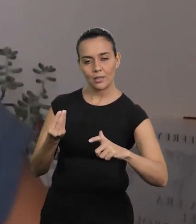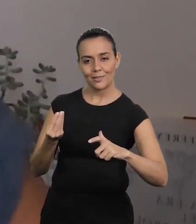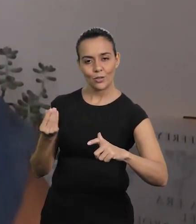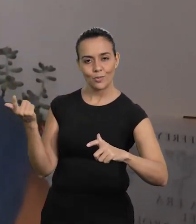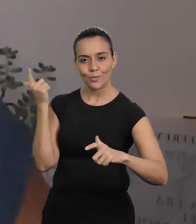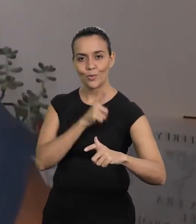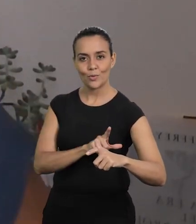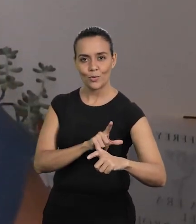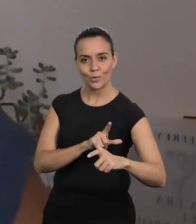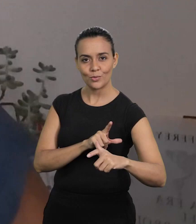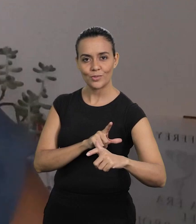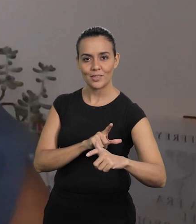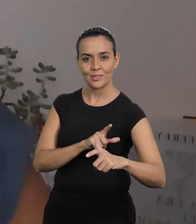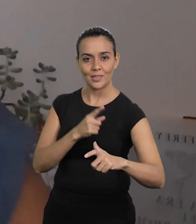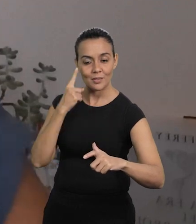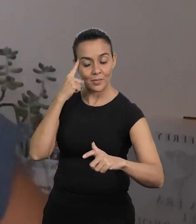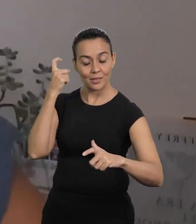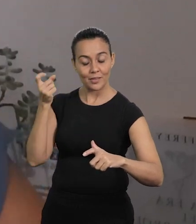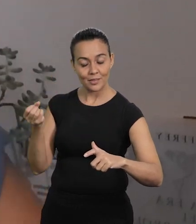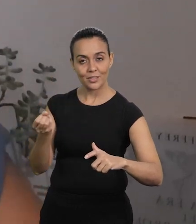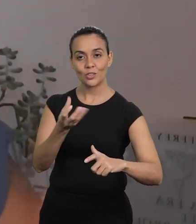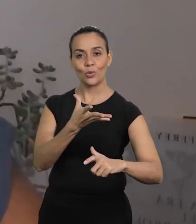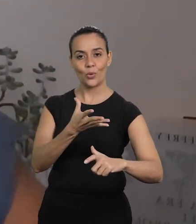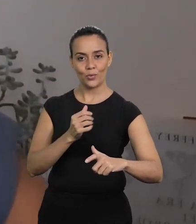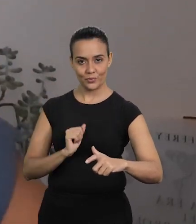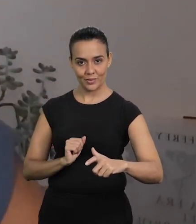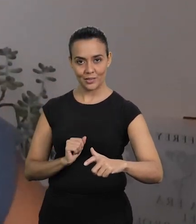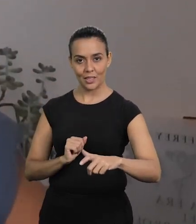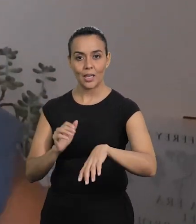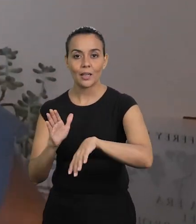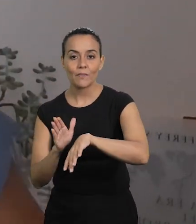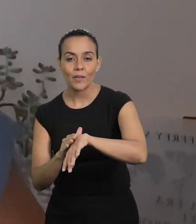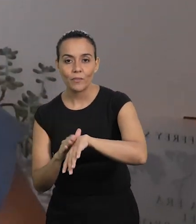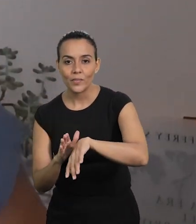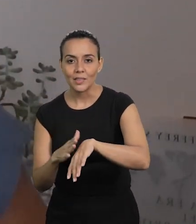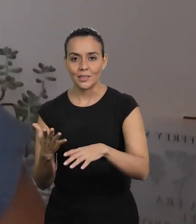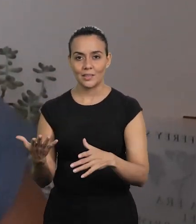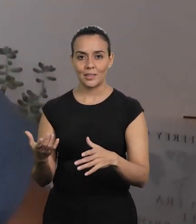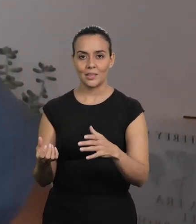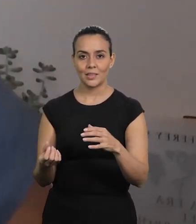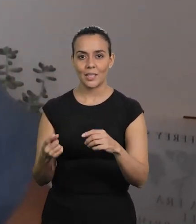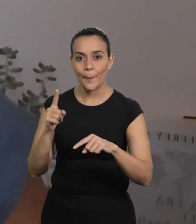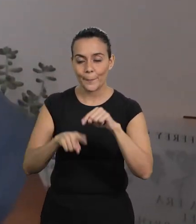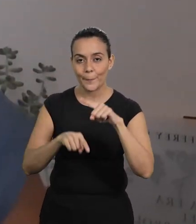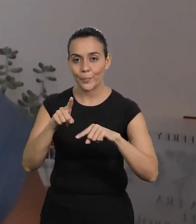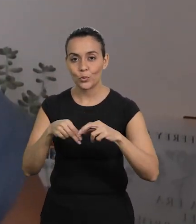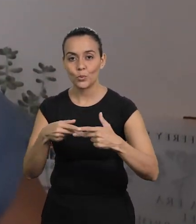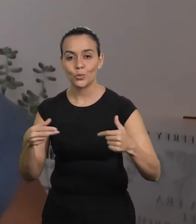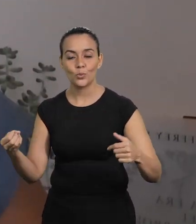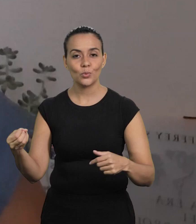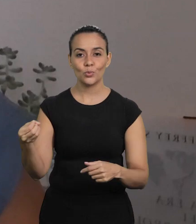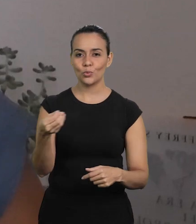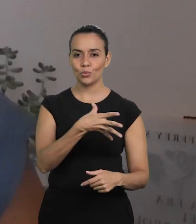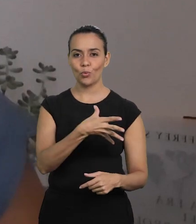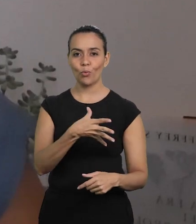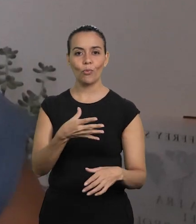considera a criatividade, né, no fazer, no criar produtos que podem